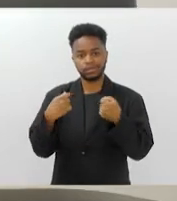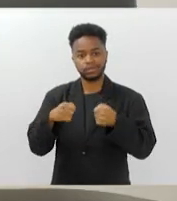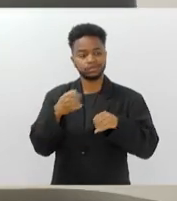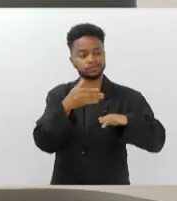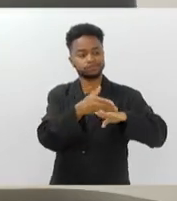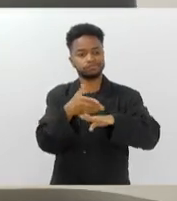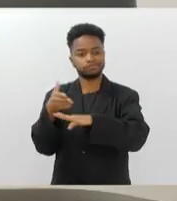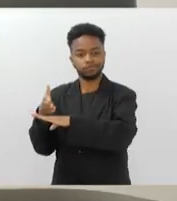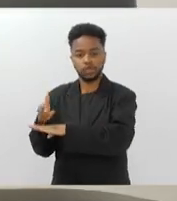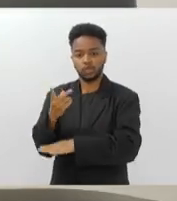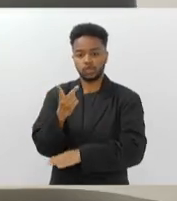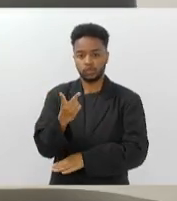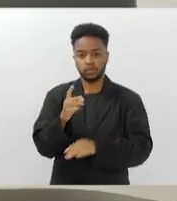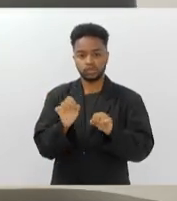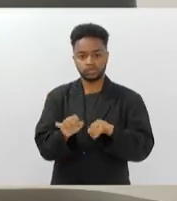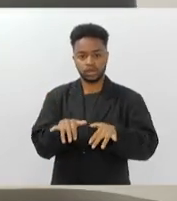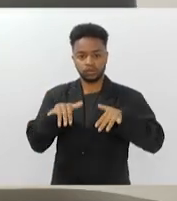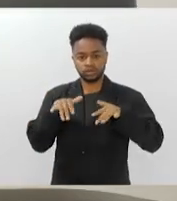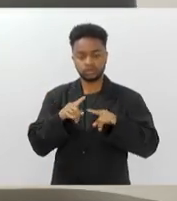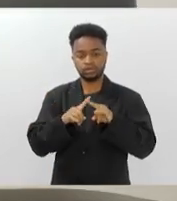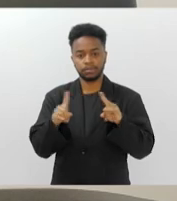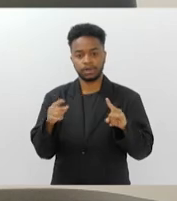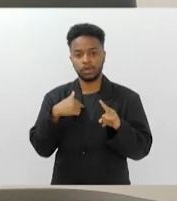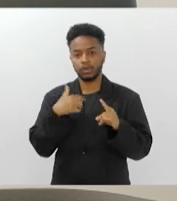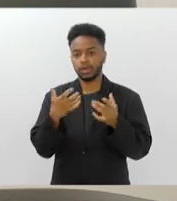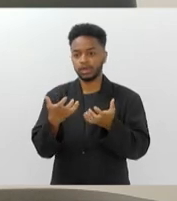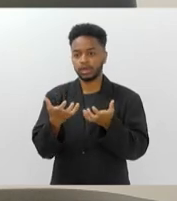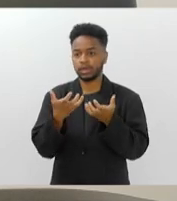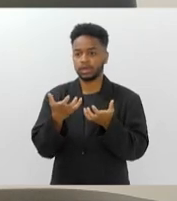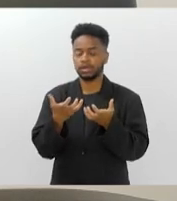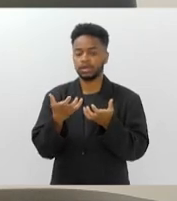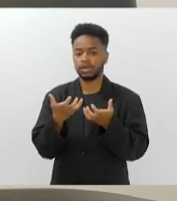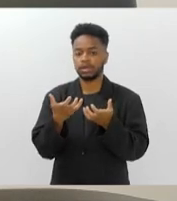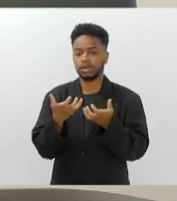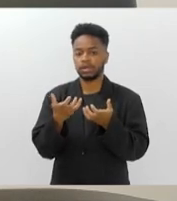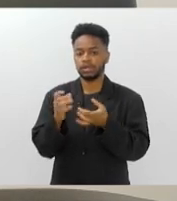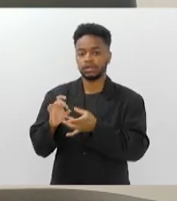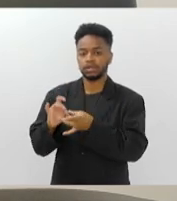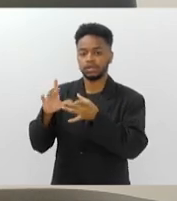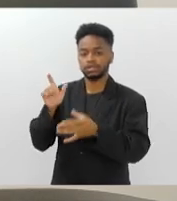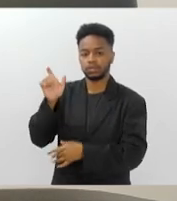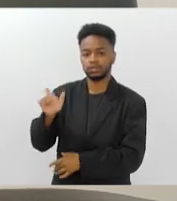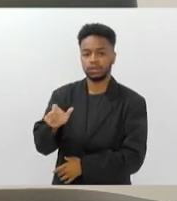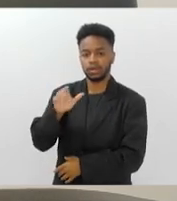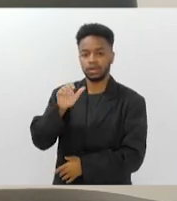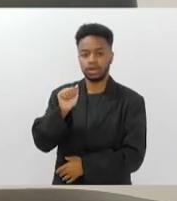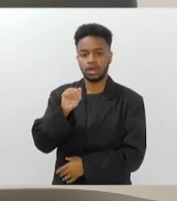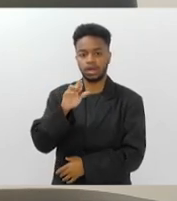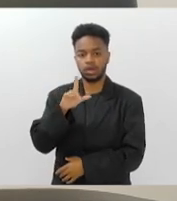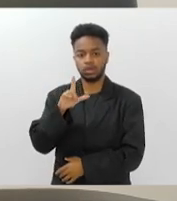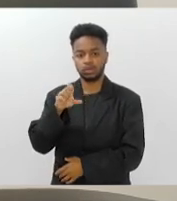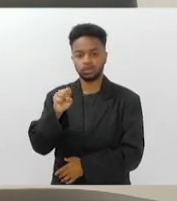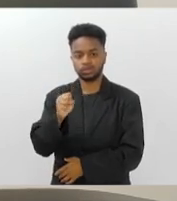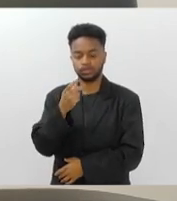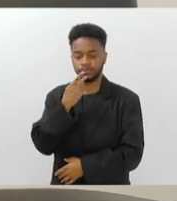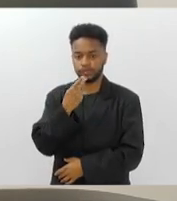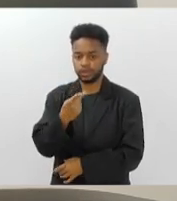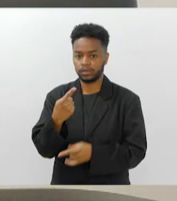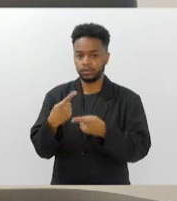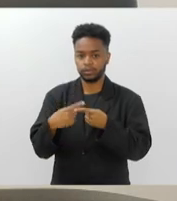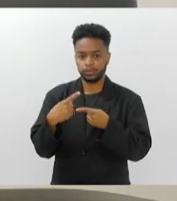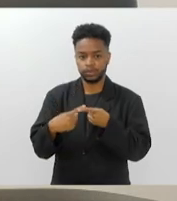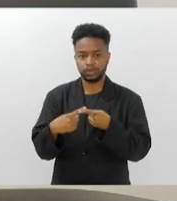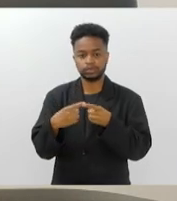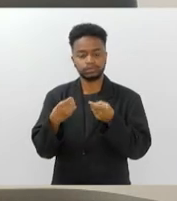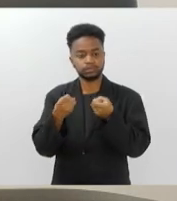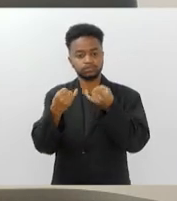duas audiências mas eu queria aqui e facultar a palavra ao Carlos basira que ele Fei falar sobre a questão do